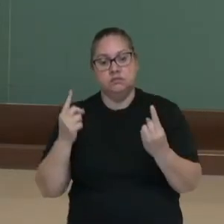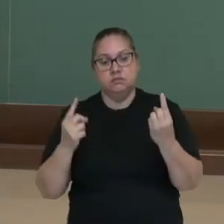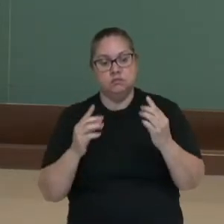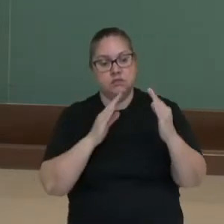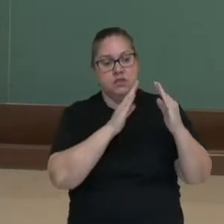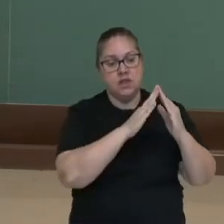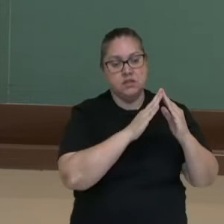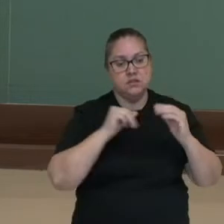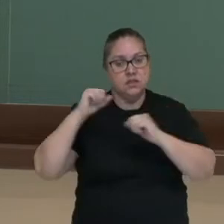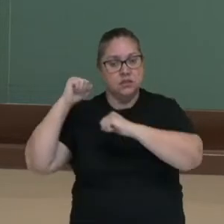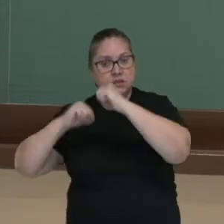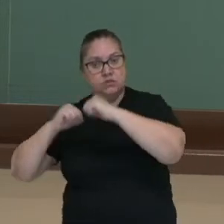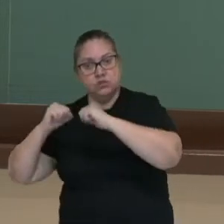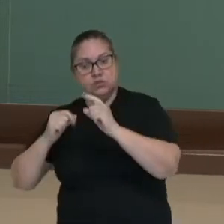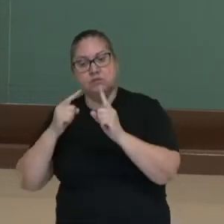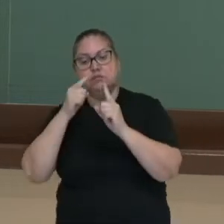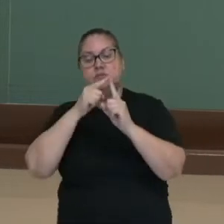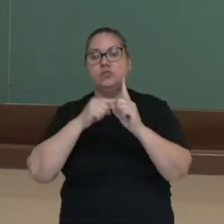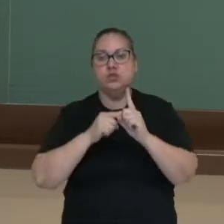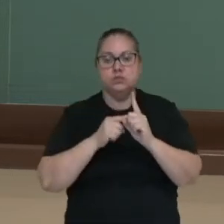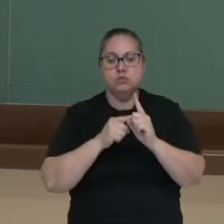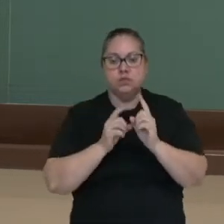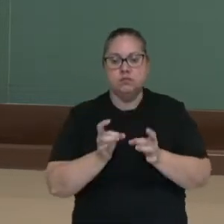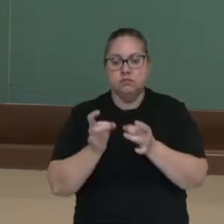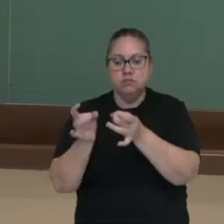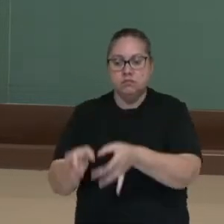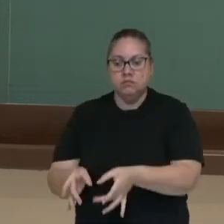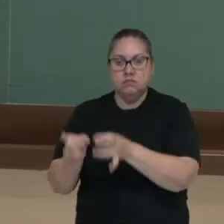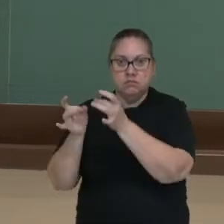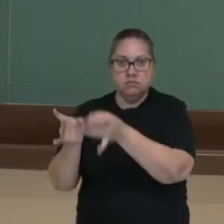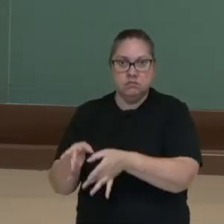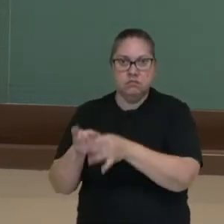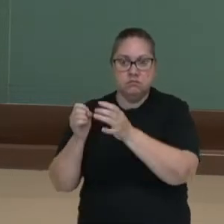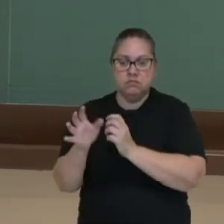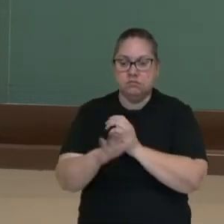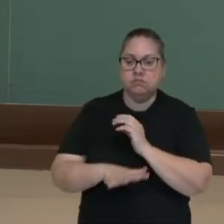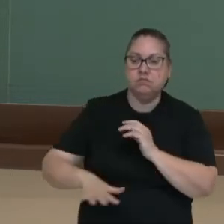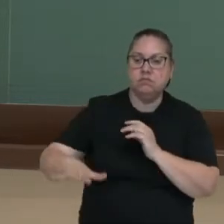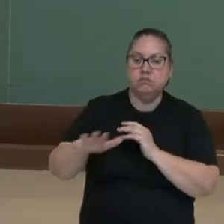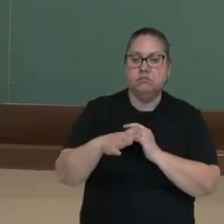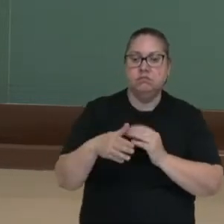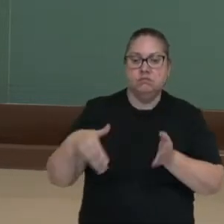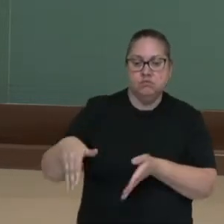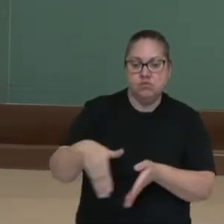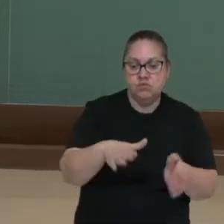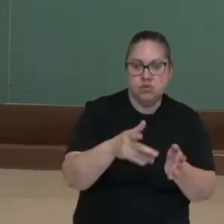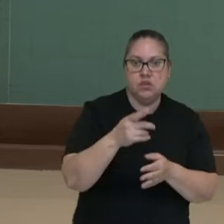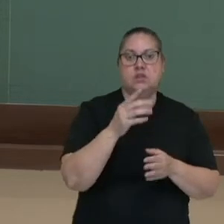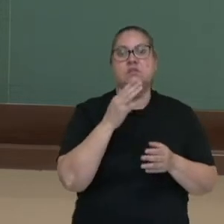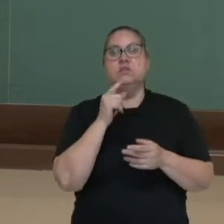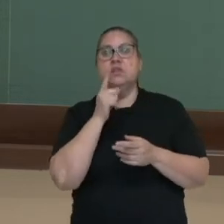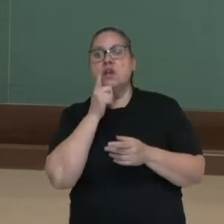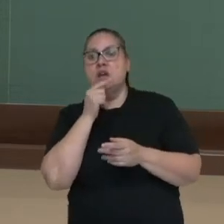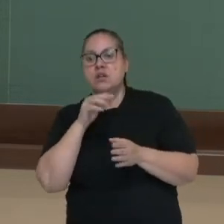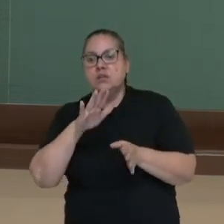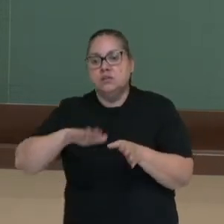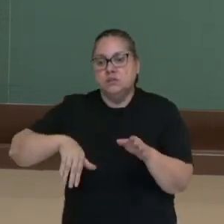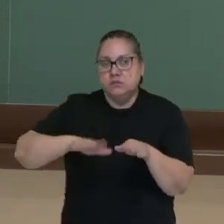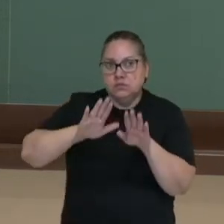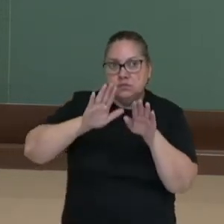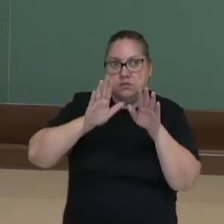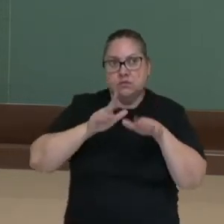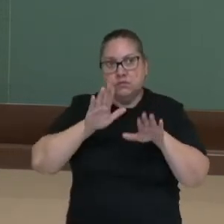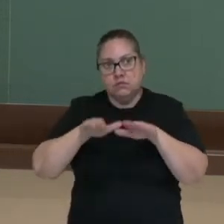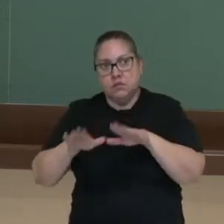no tipo de esgoto que vai ser lançado no meio ambiente, nos rios, nos mares e oceanos. E a imagem